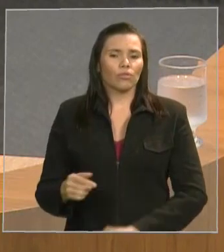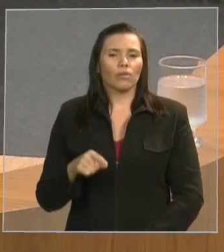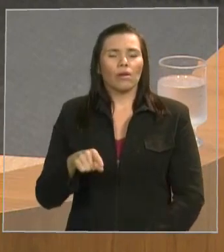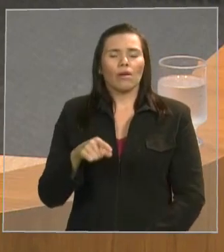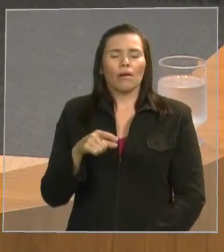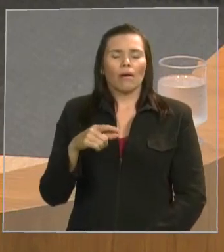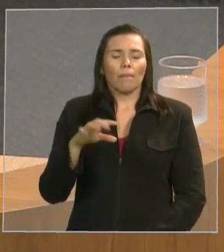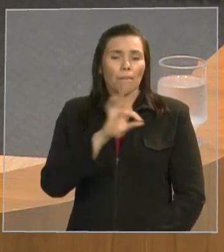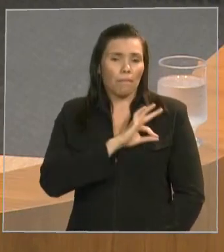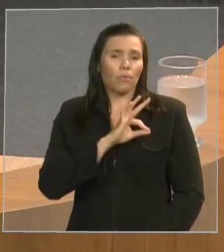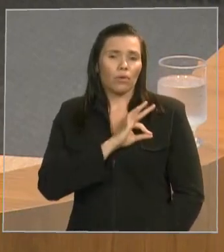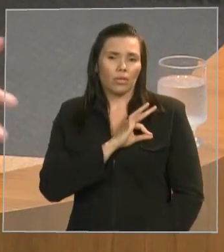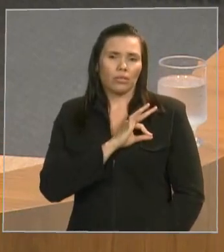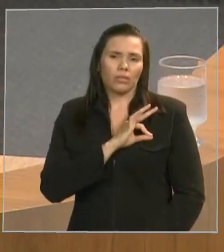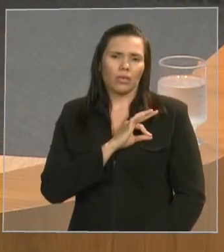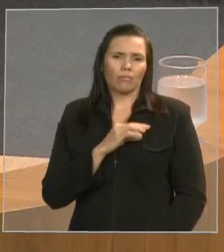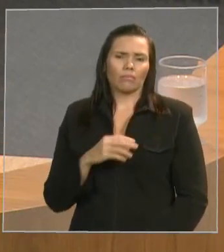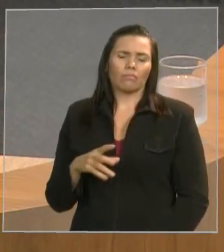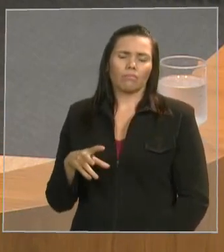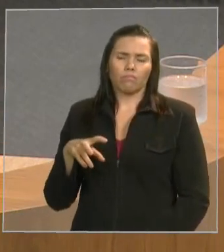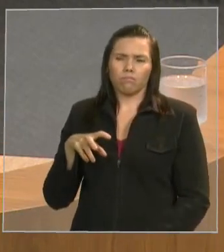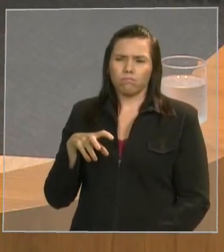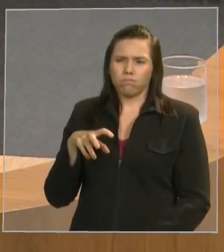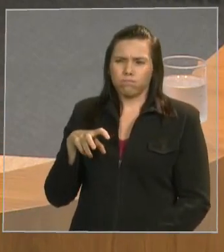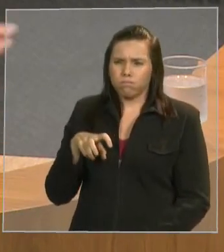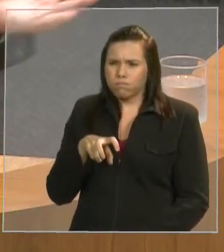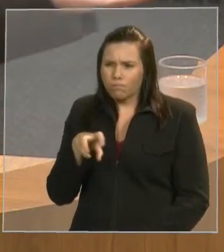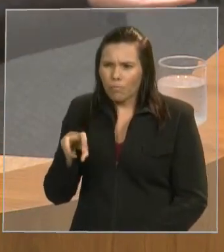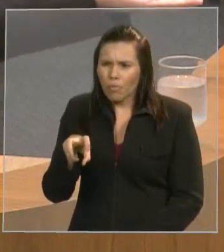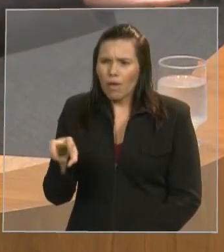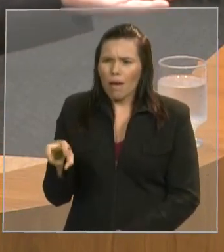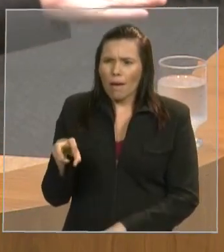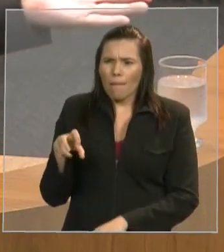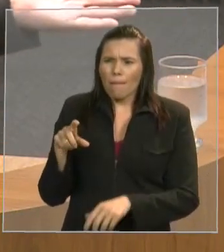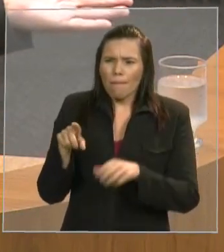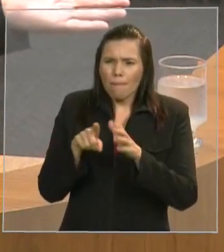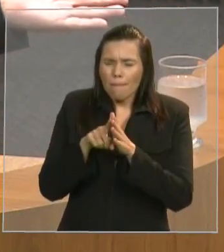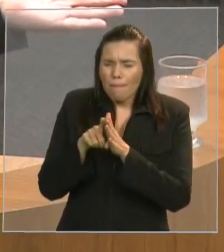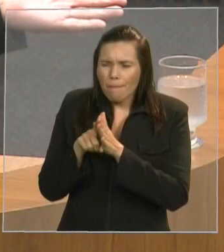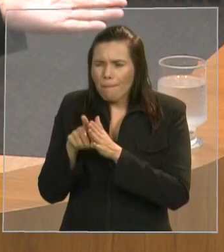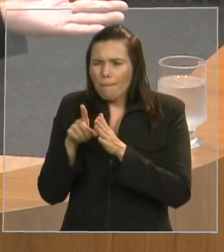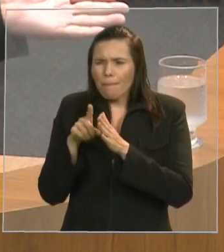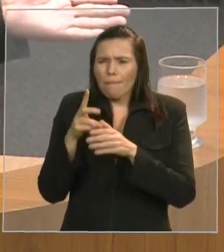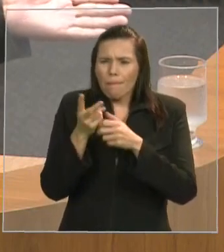2, 3, 4, 5, 10 dias, continuava em estado de flagrância. É assim que diz a lei.